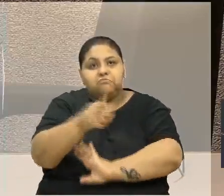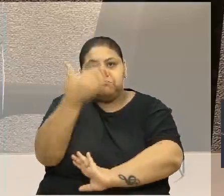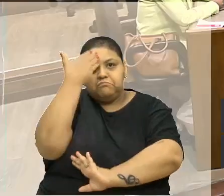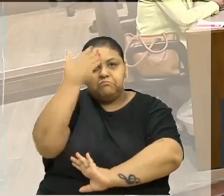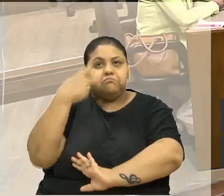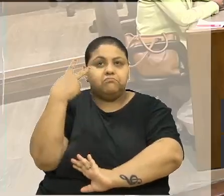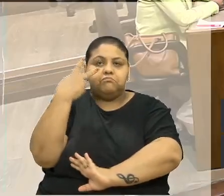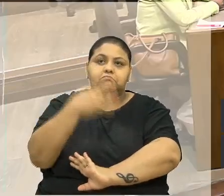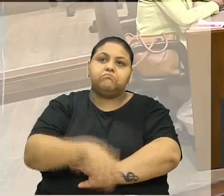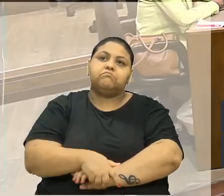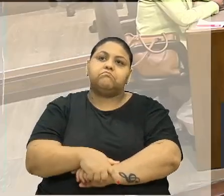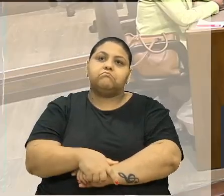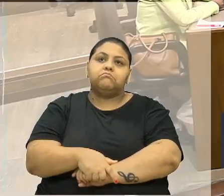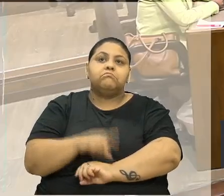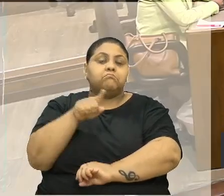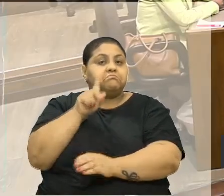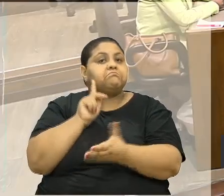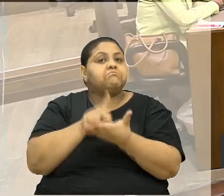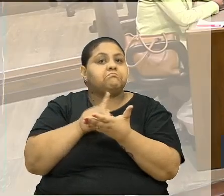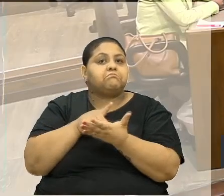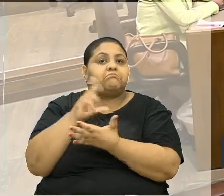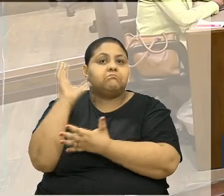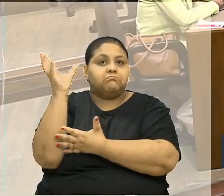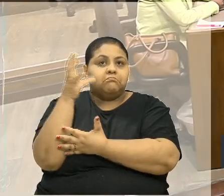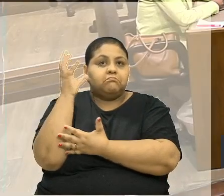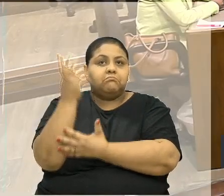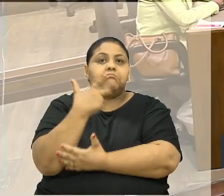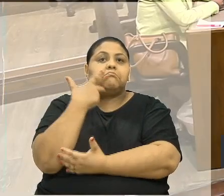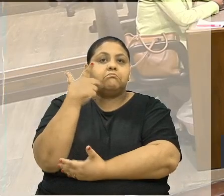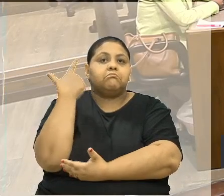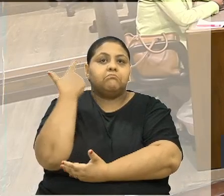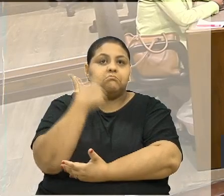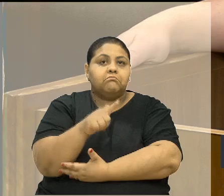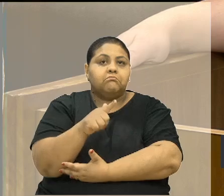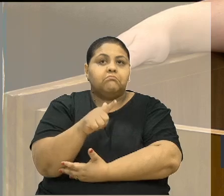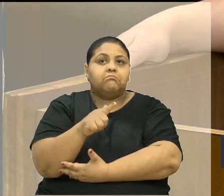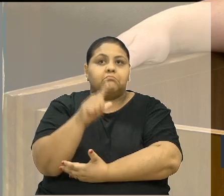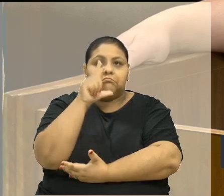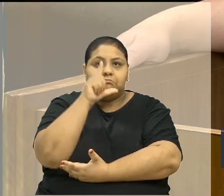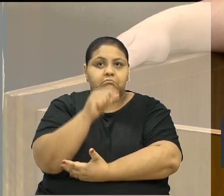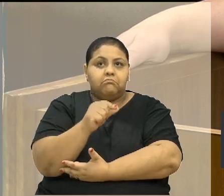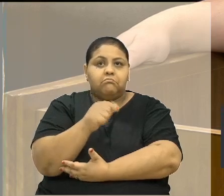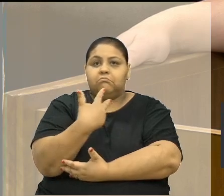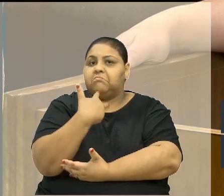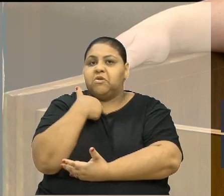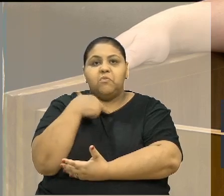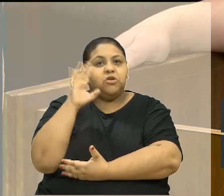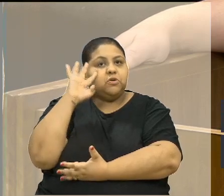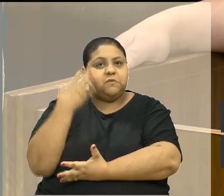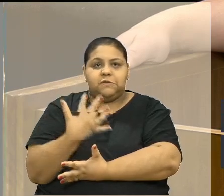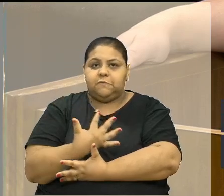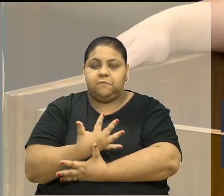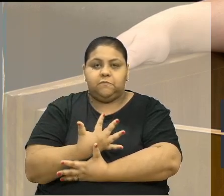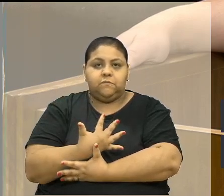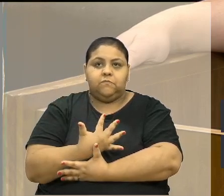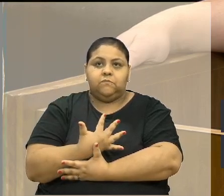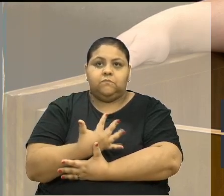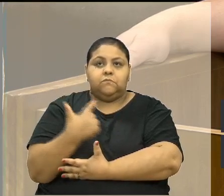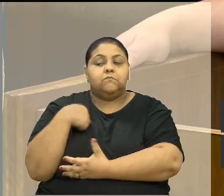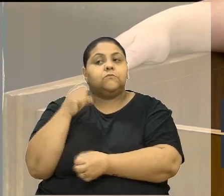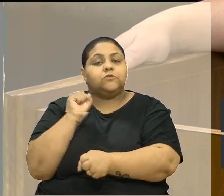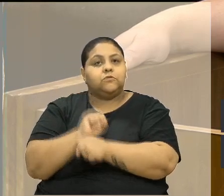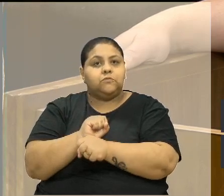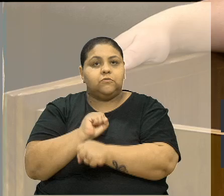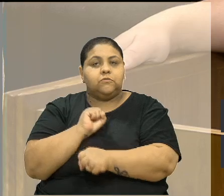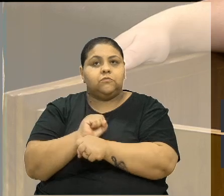vereador. Isso com certeza é muito grave e eu reforço, vereador Fantinel, que isso não pode acontecer. Então, eu espero que